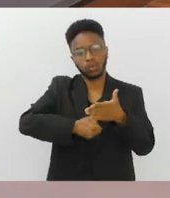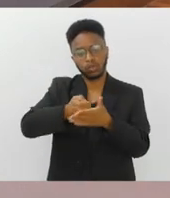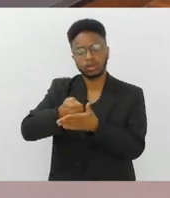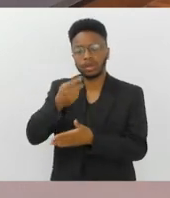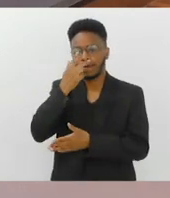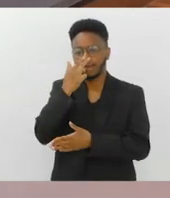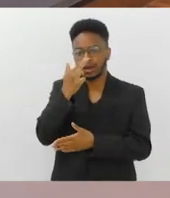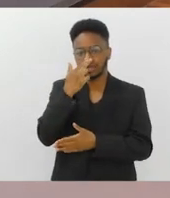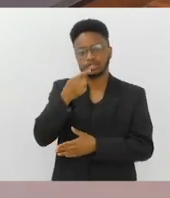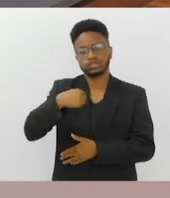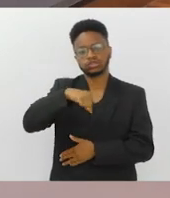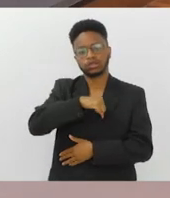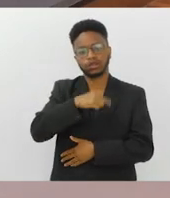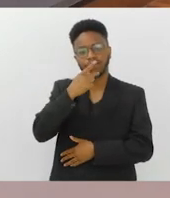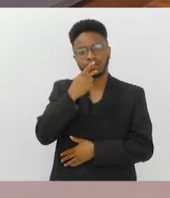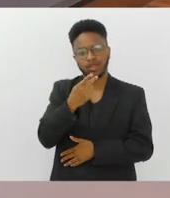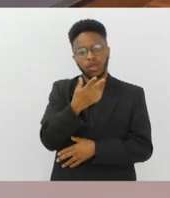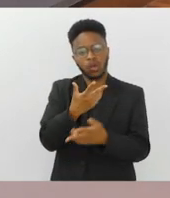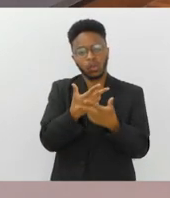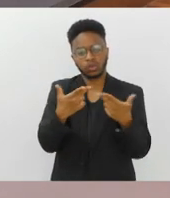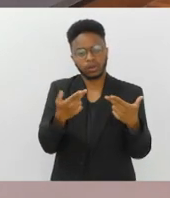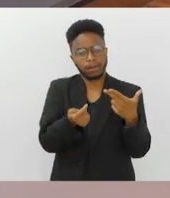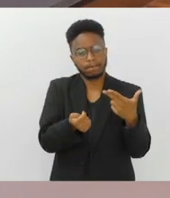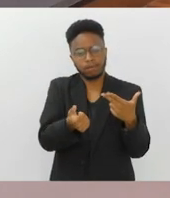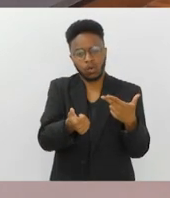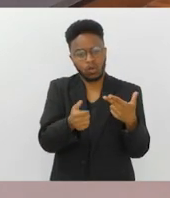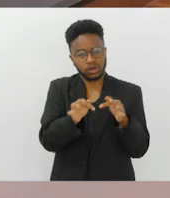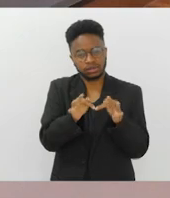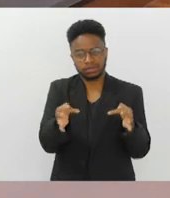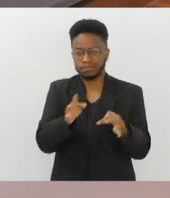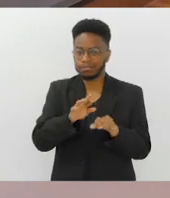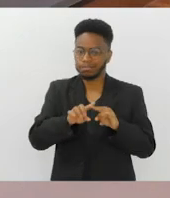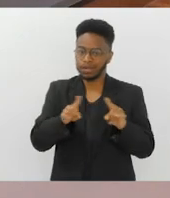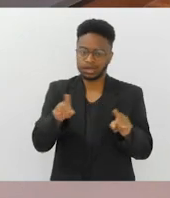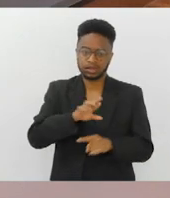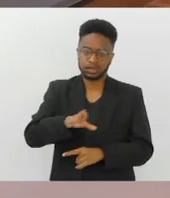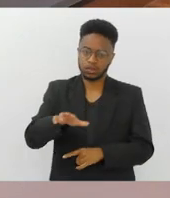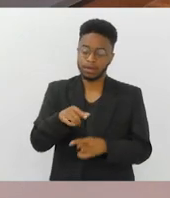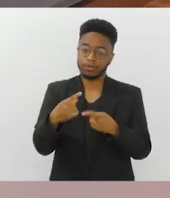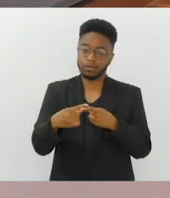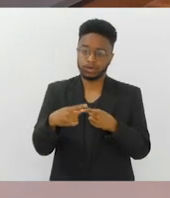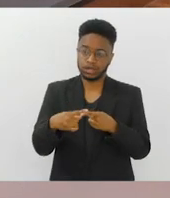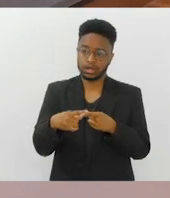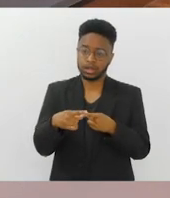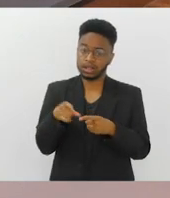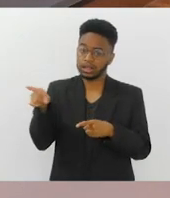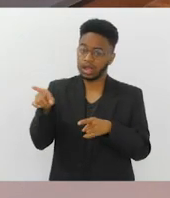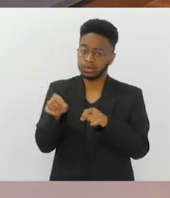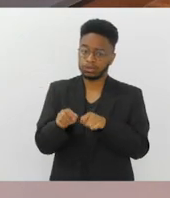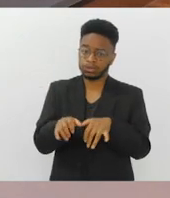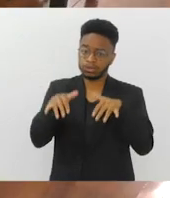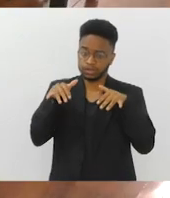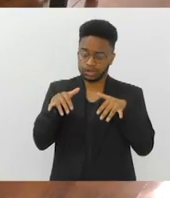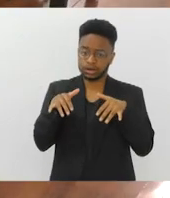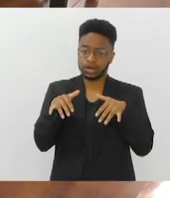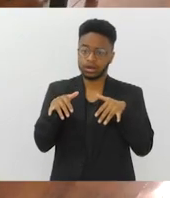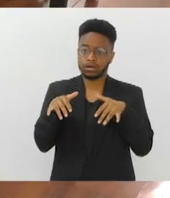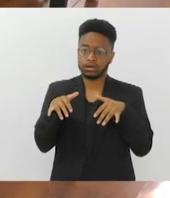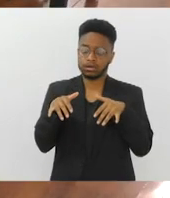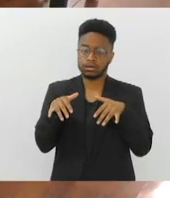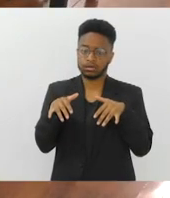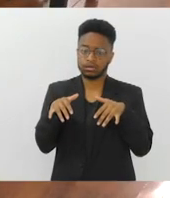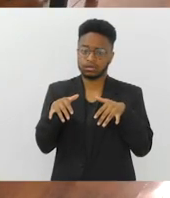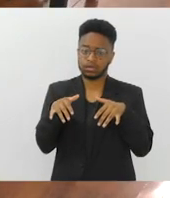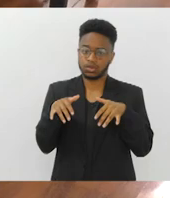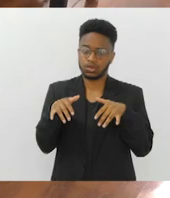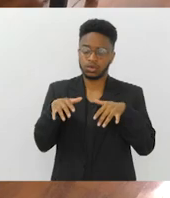falando coisa pouca, mas lá o plenário, só para vocês terem uma ideia, o plenário do